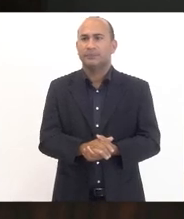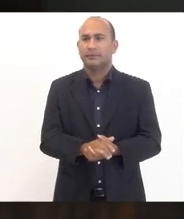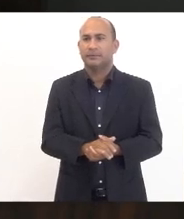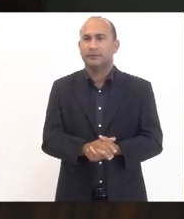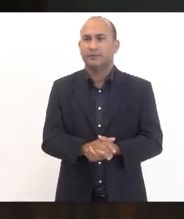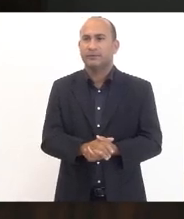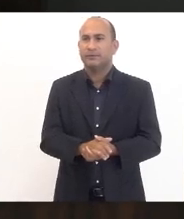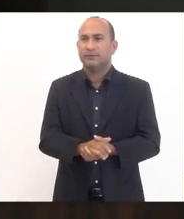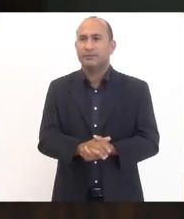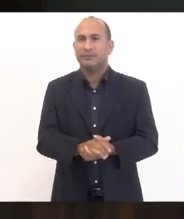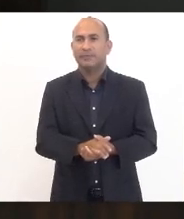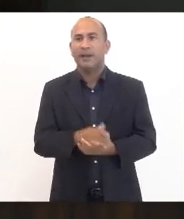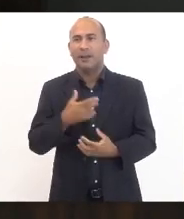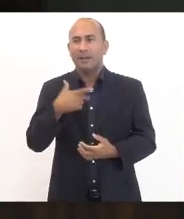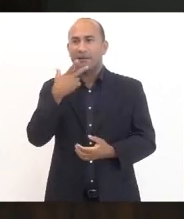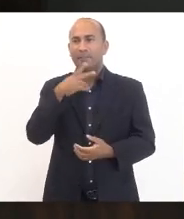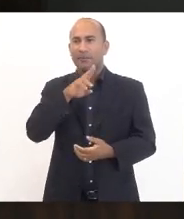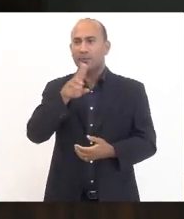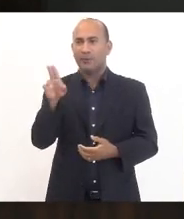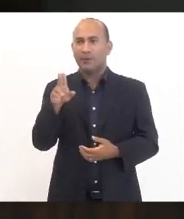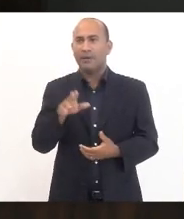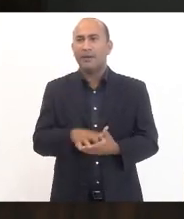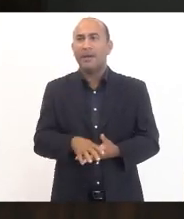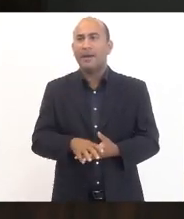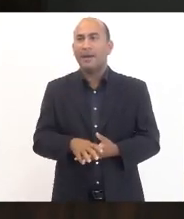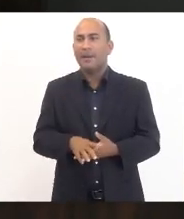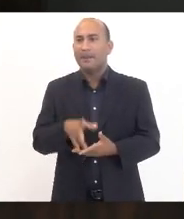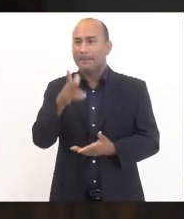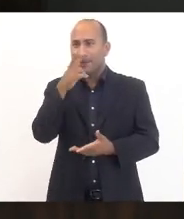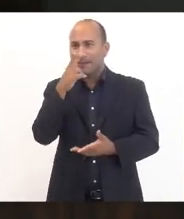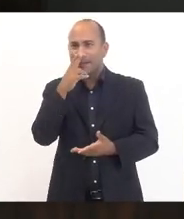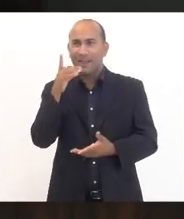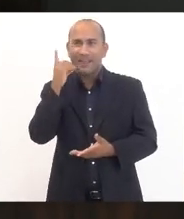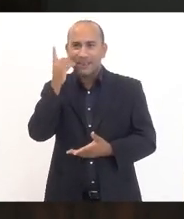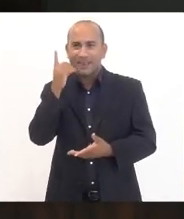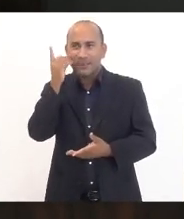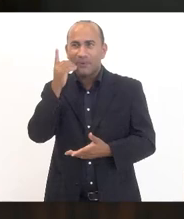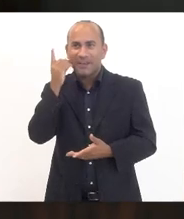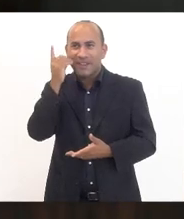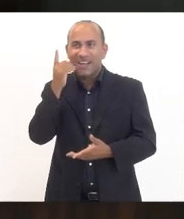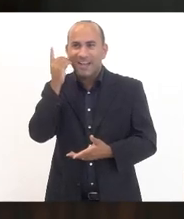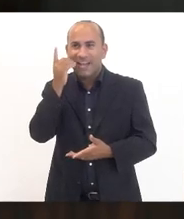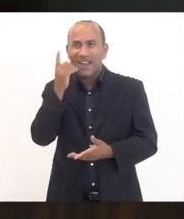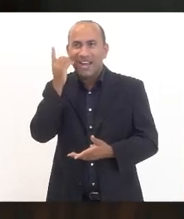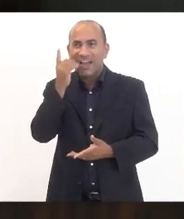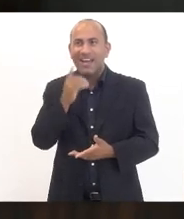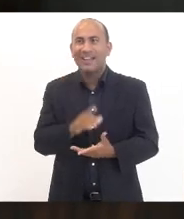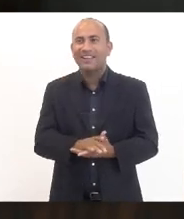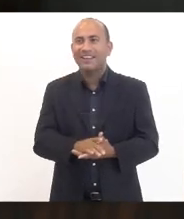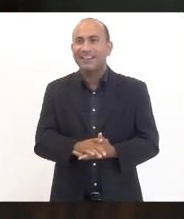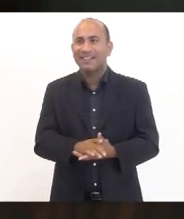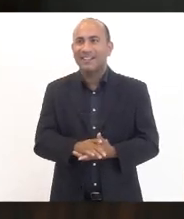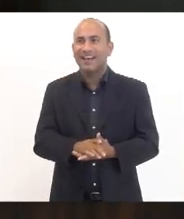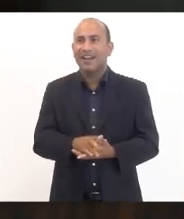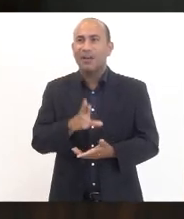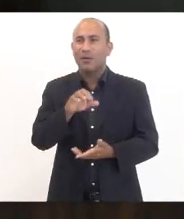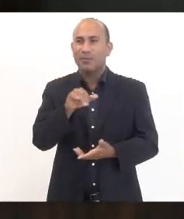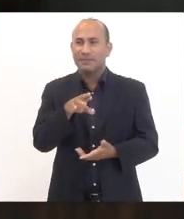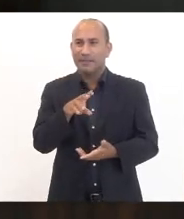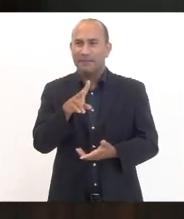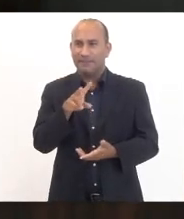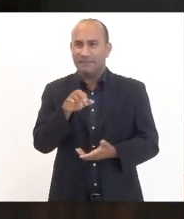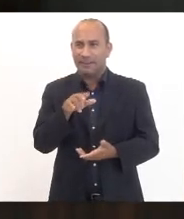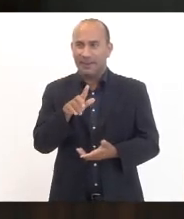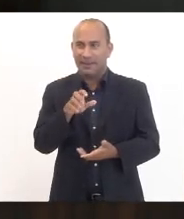Fala meu nome, presidente. Para emitir o parecer, deputado, eu gosto de falar 50º, deputado Rosenberg